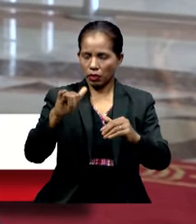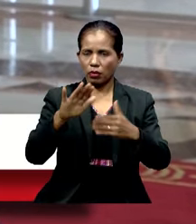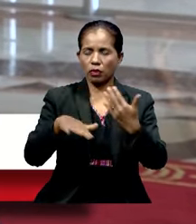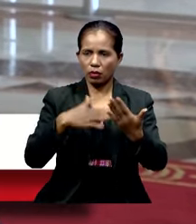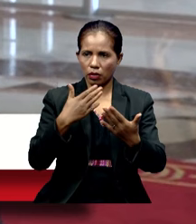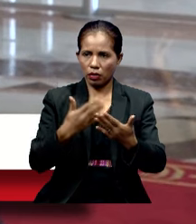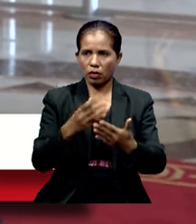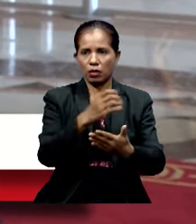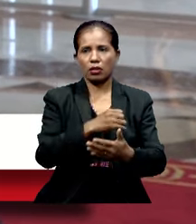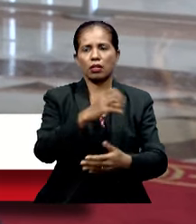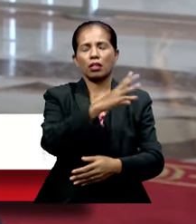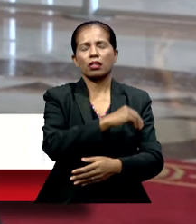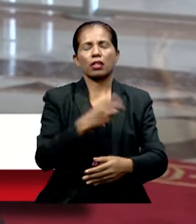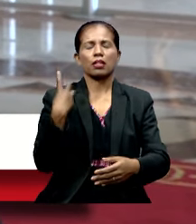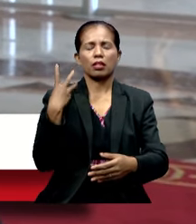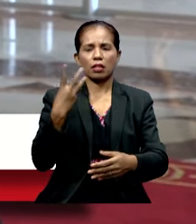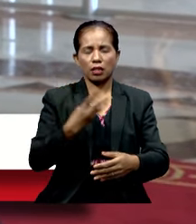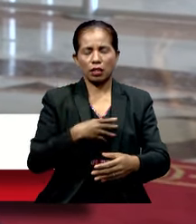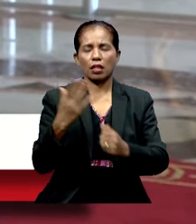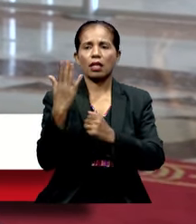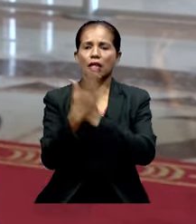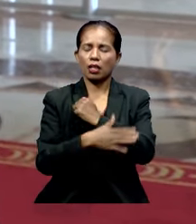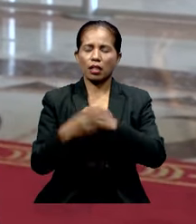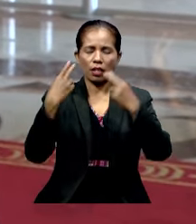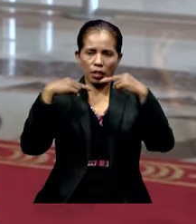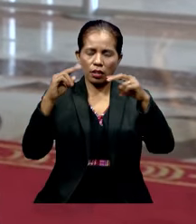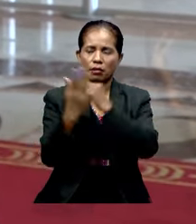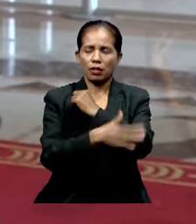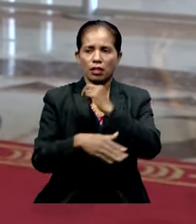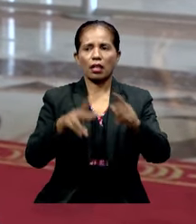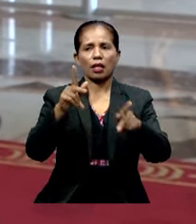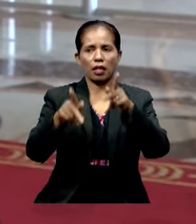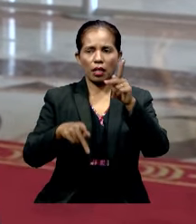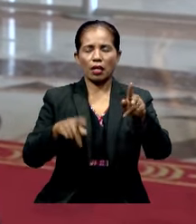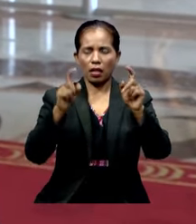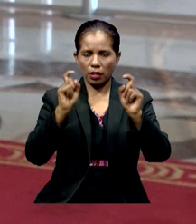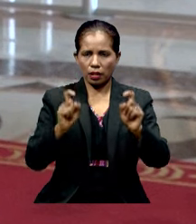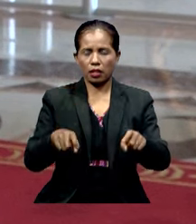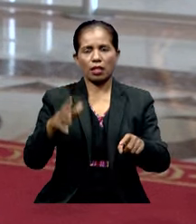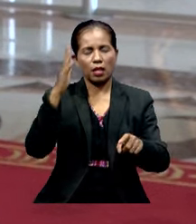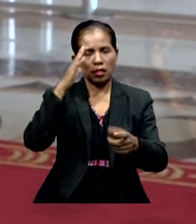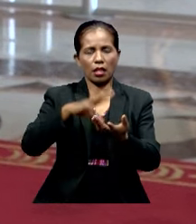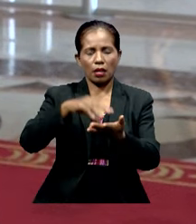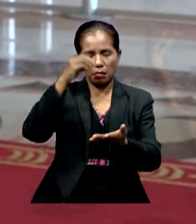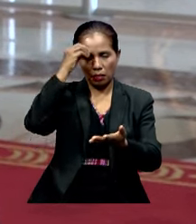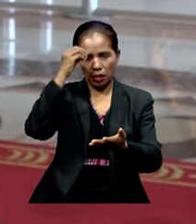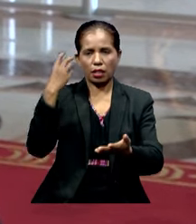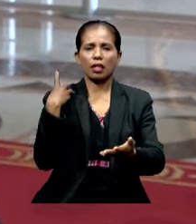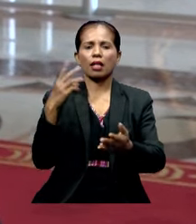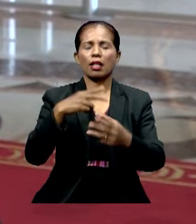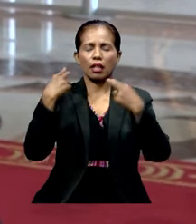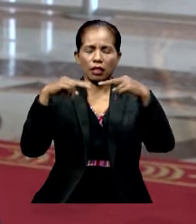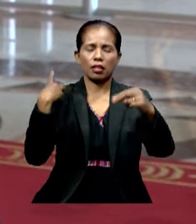Inu Nacional Inu Itanian. Hau Hanoin, sedeit, inclui povo raça que mostengi aprende canta Itani Inu Nacional.